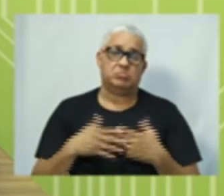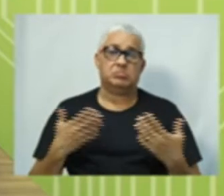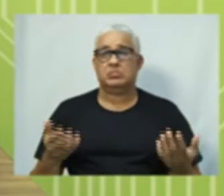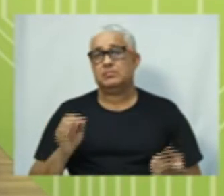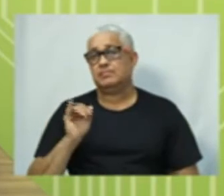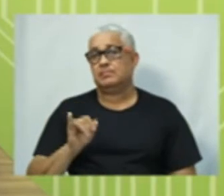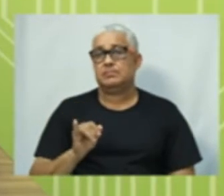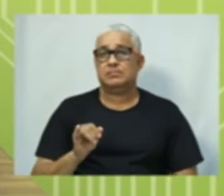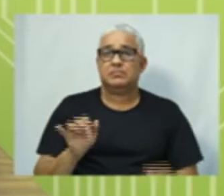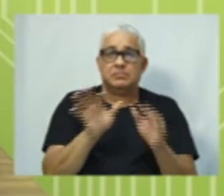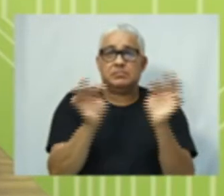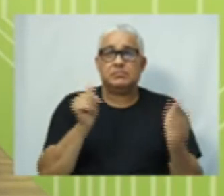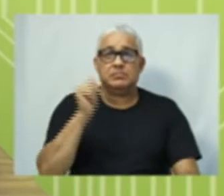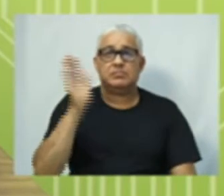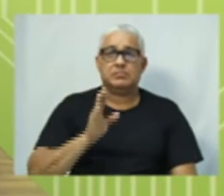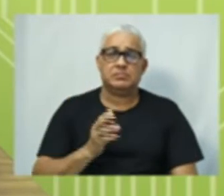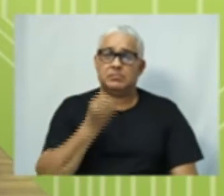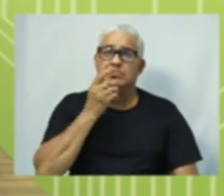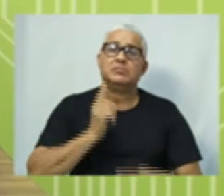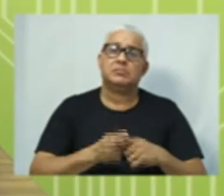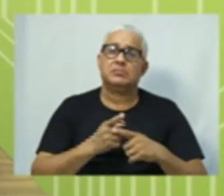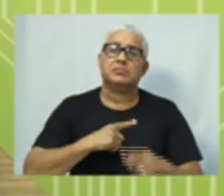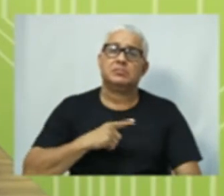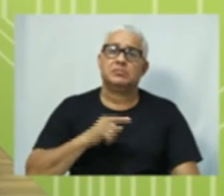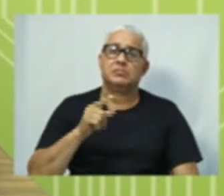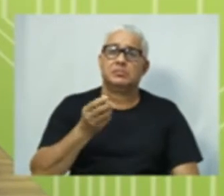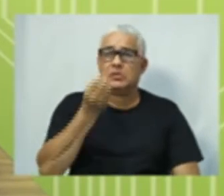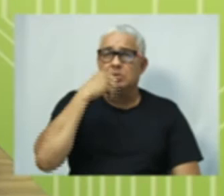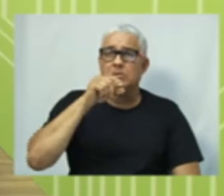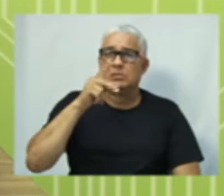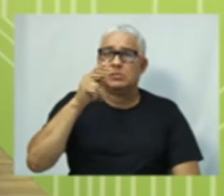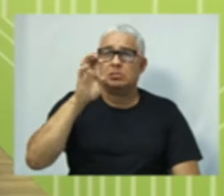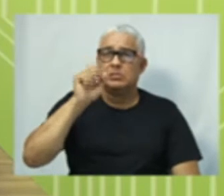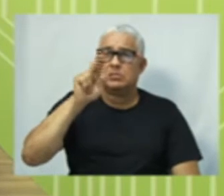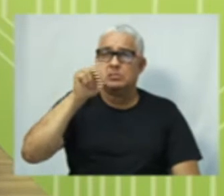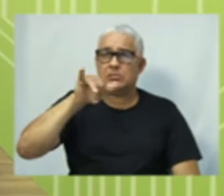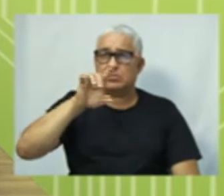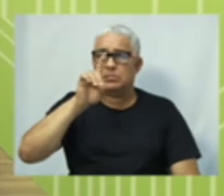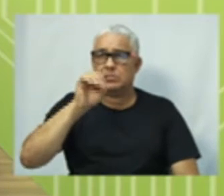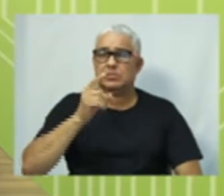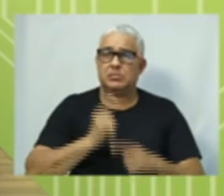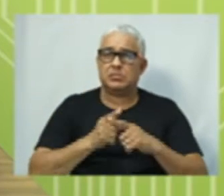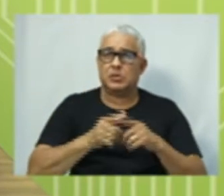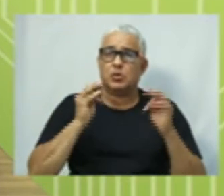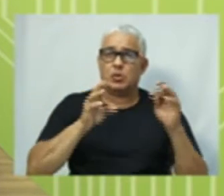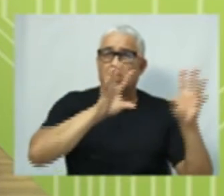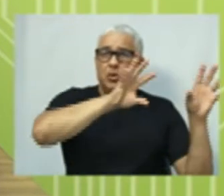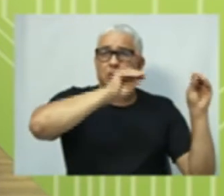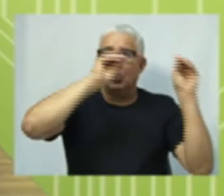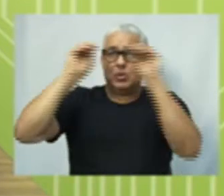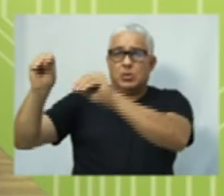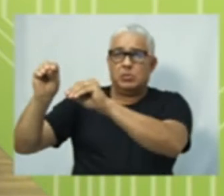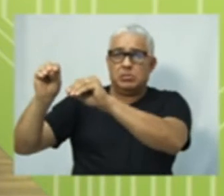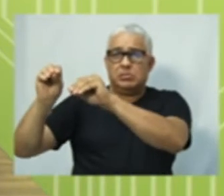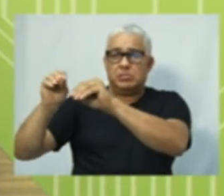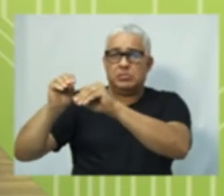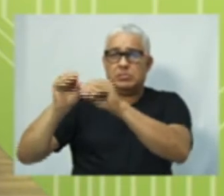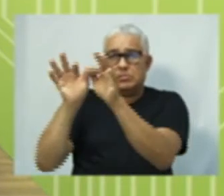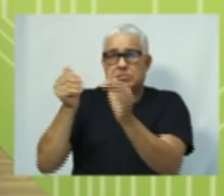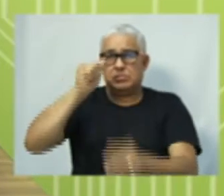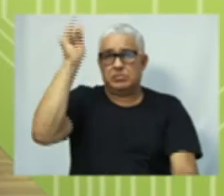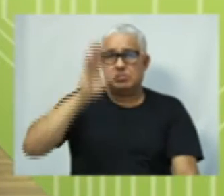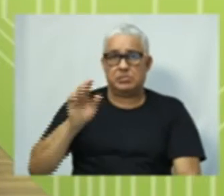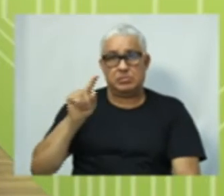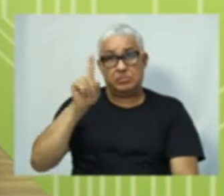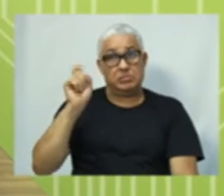Simples Nacional é tão bom, por que existe o lucro presumido? Por que todo mundo não vai para o Simples Nacional? Opa! Aí eu deixo a